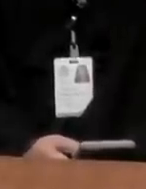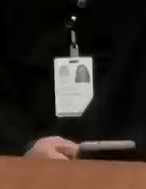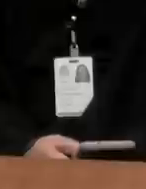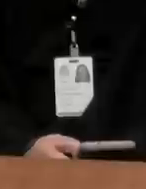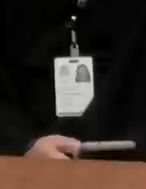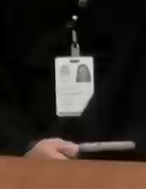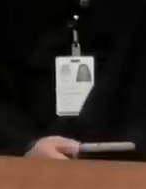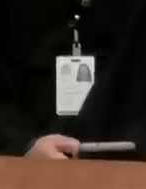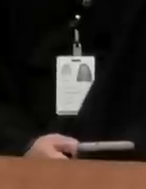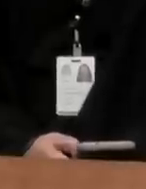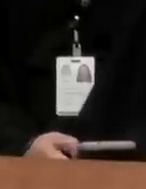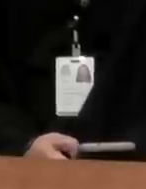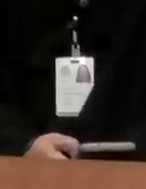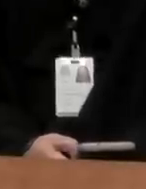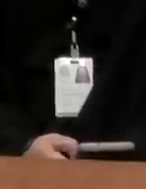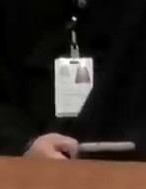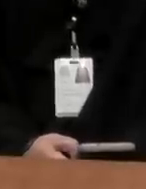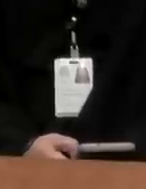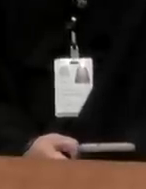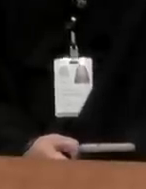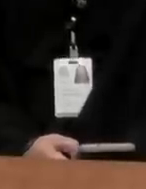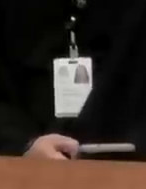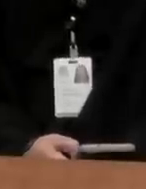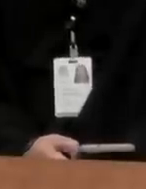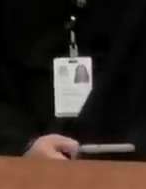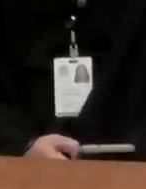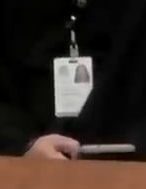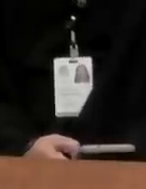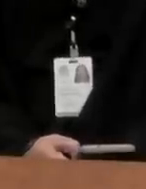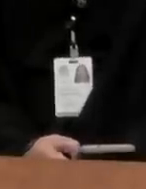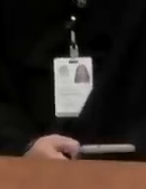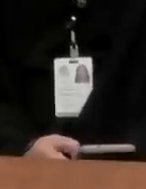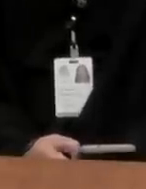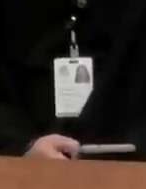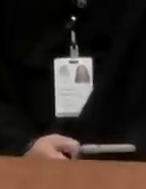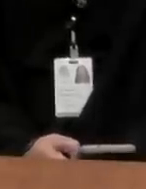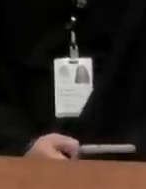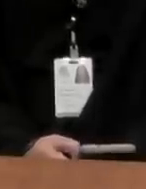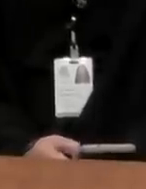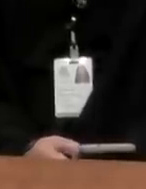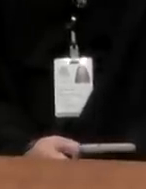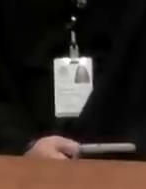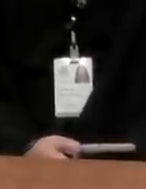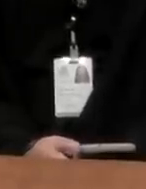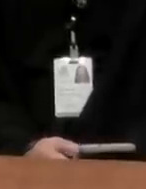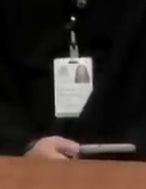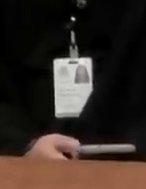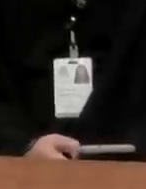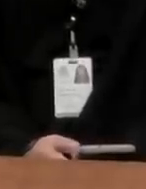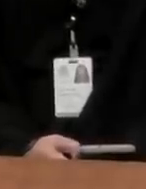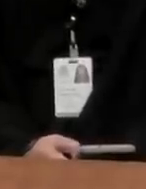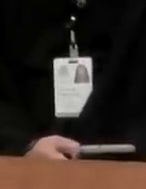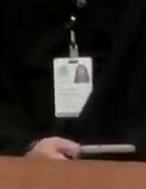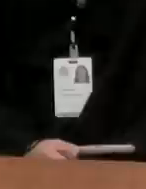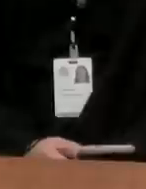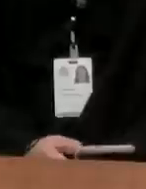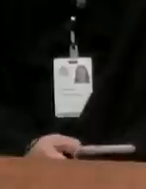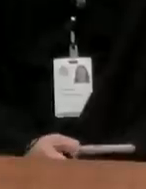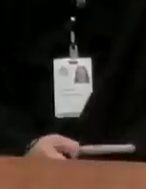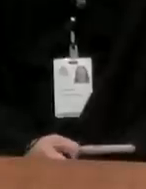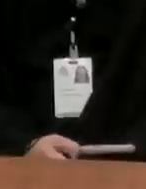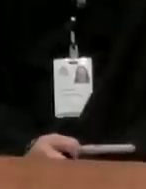já uma dinâmica desde quando eu assumir dentro Às vezes a gente prioriza as nossas as nossas necessidades né